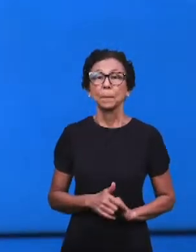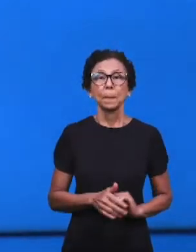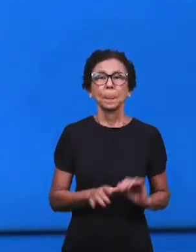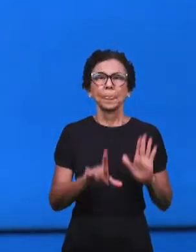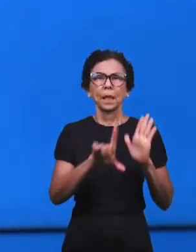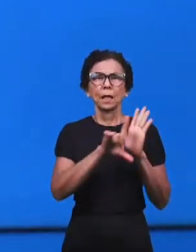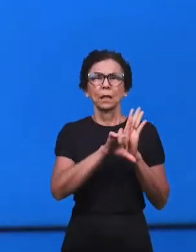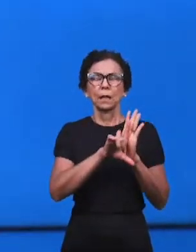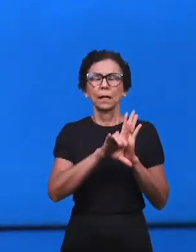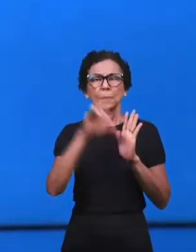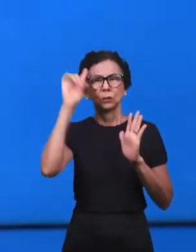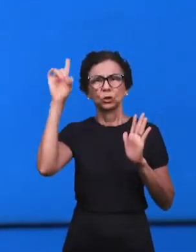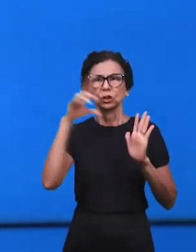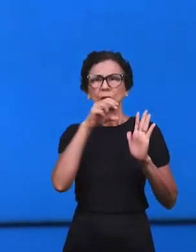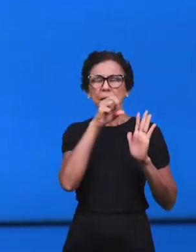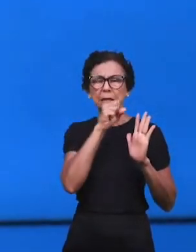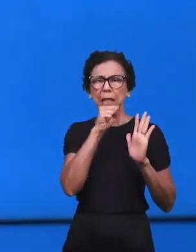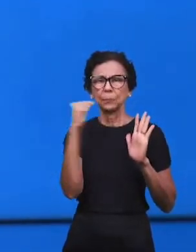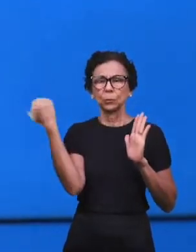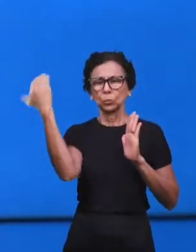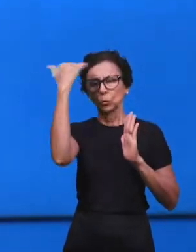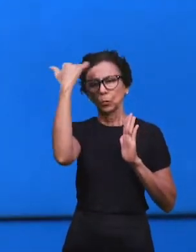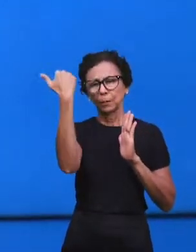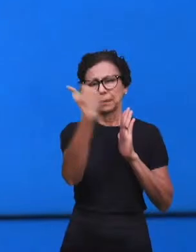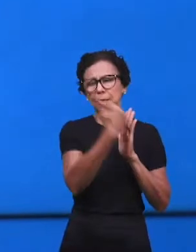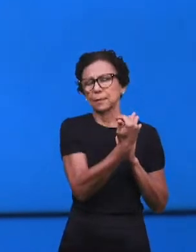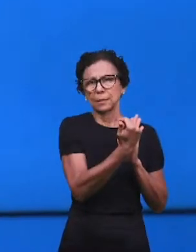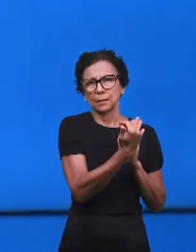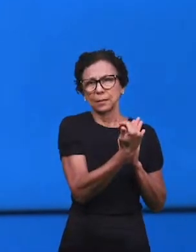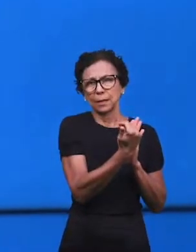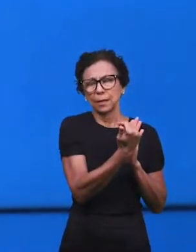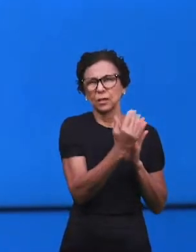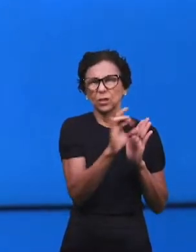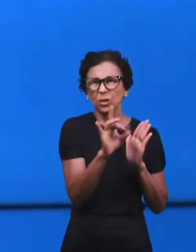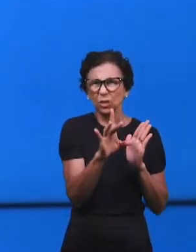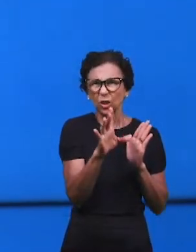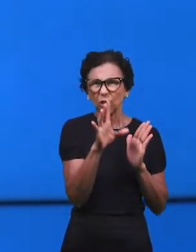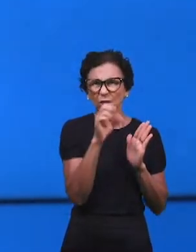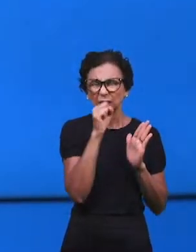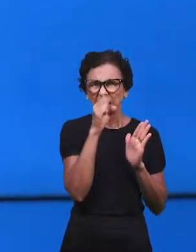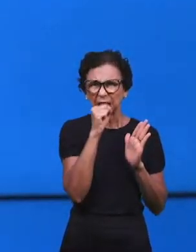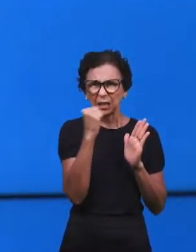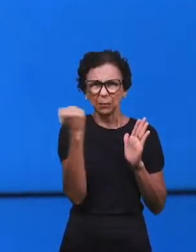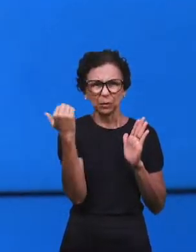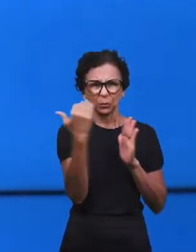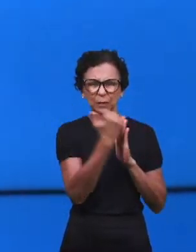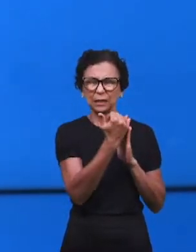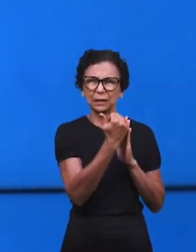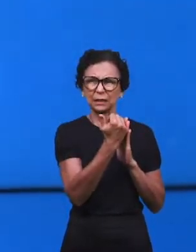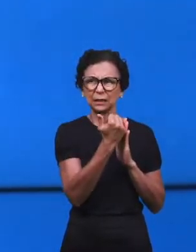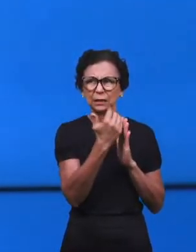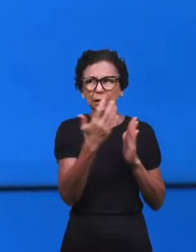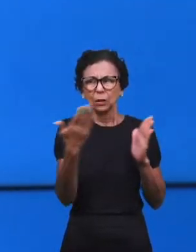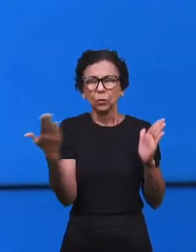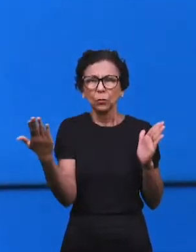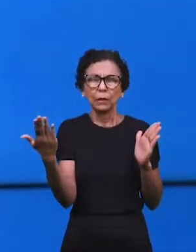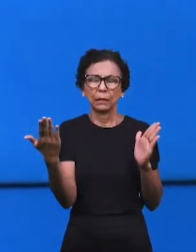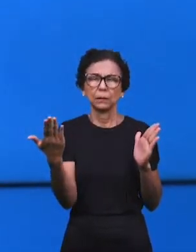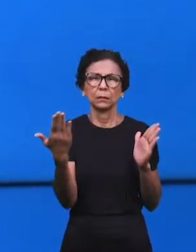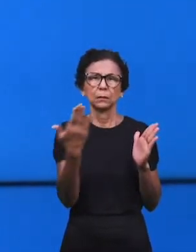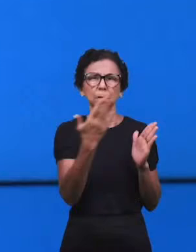podem guardar as outras leis, então isso invalida, né, todo o acordo, todo o pacto, né, todo